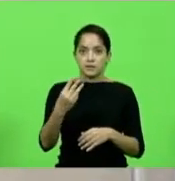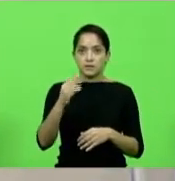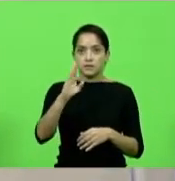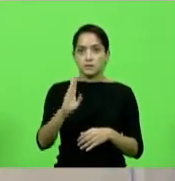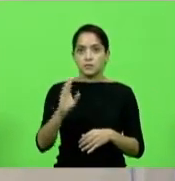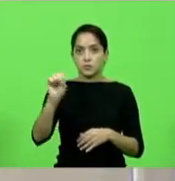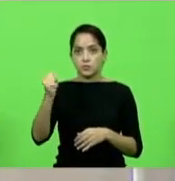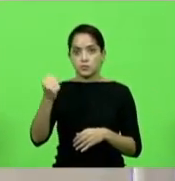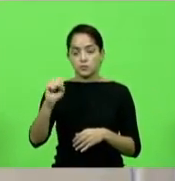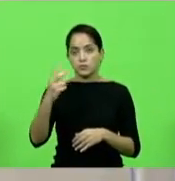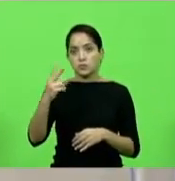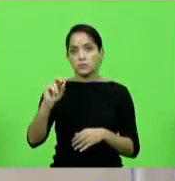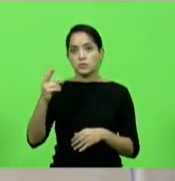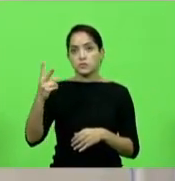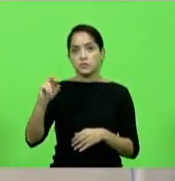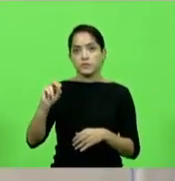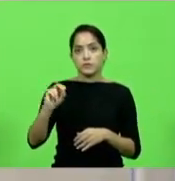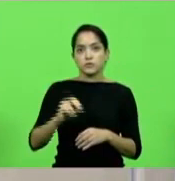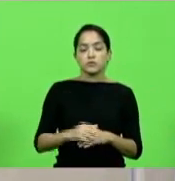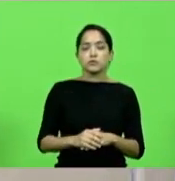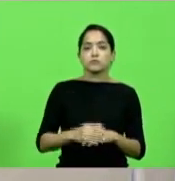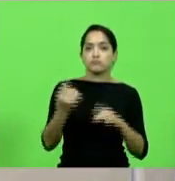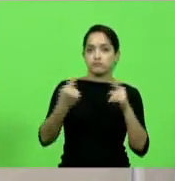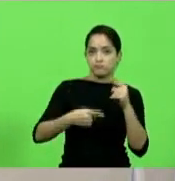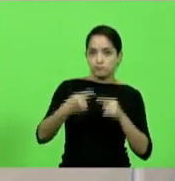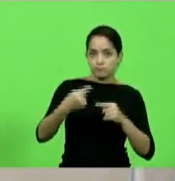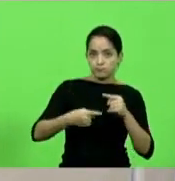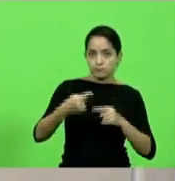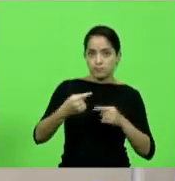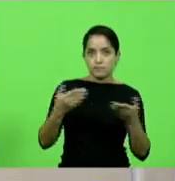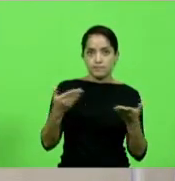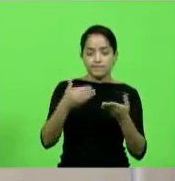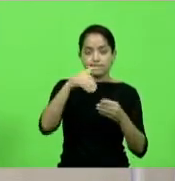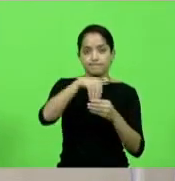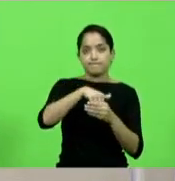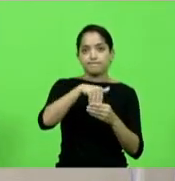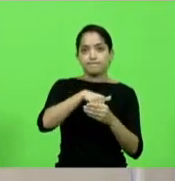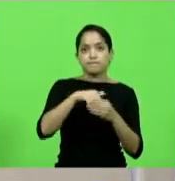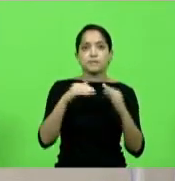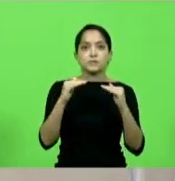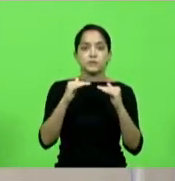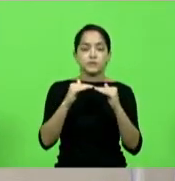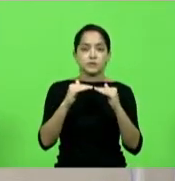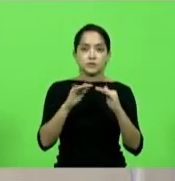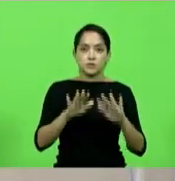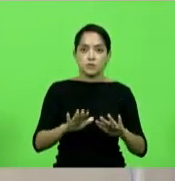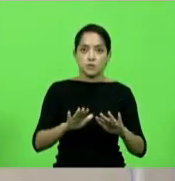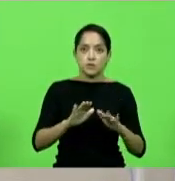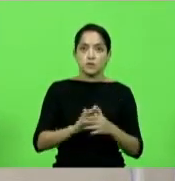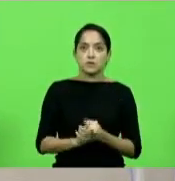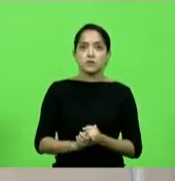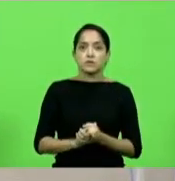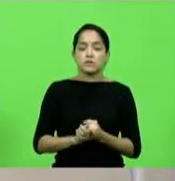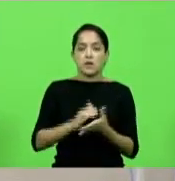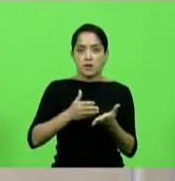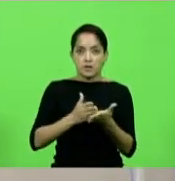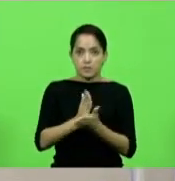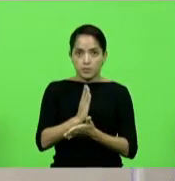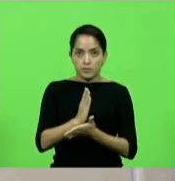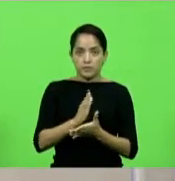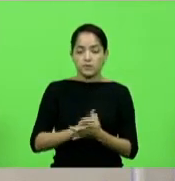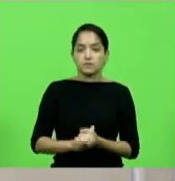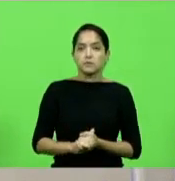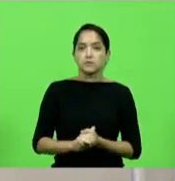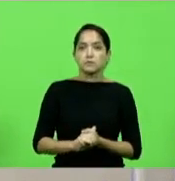2020, em discussão, não havendo quem queira discutir em votação, deputados que aprovam permaneça como se encontra, aprovado por